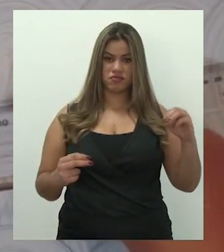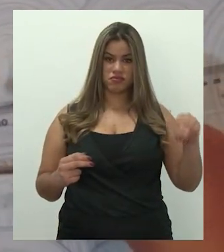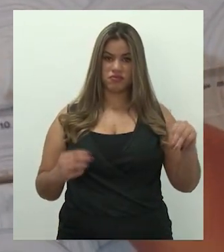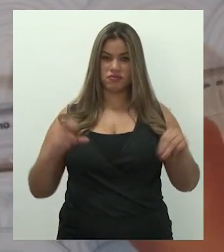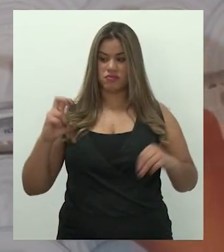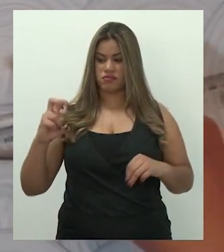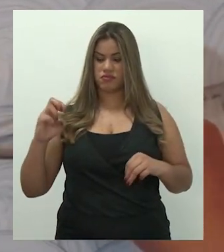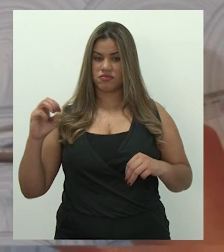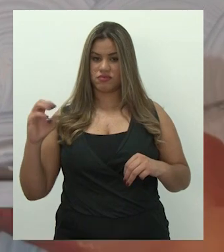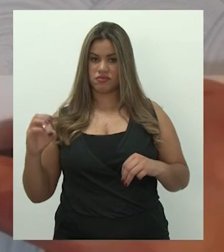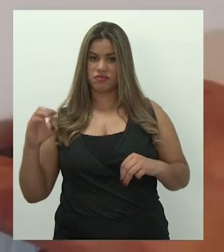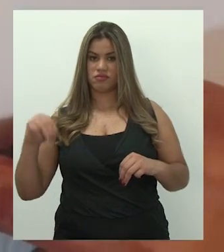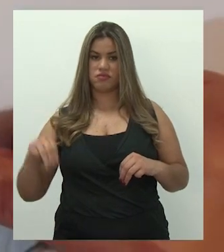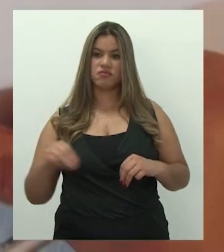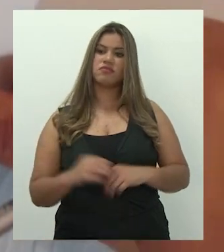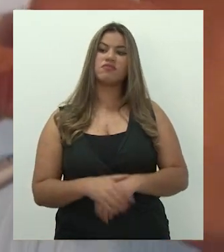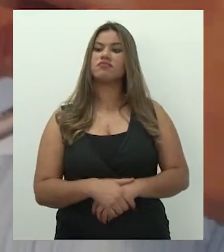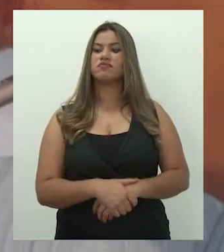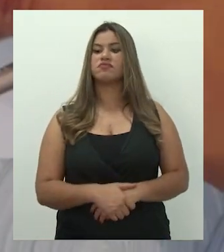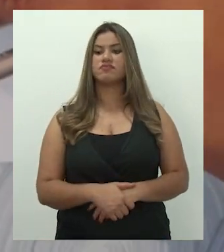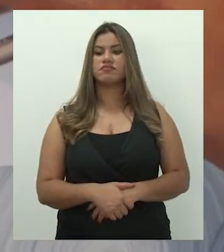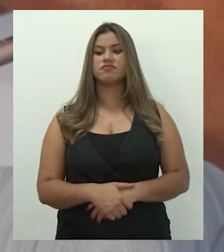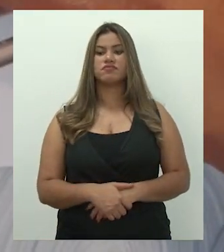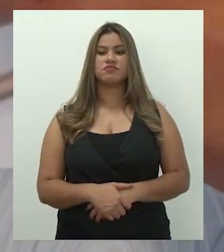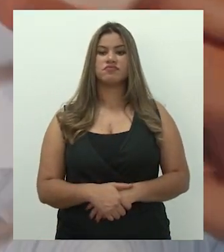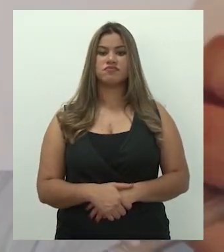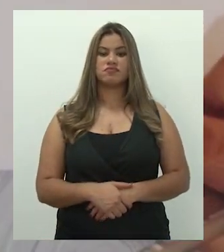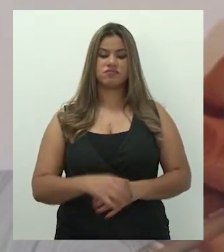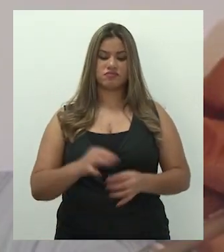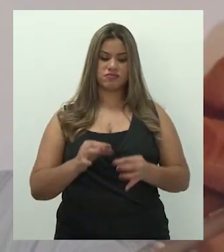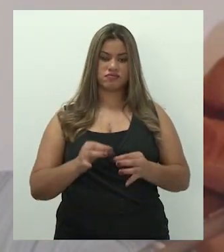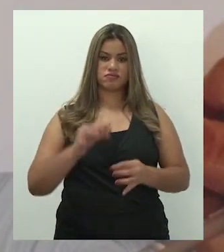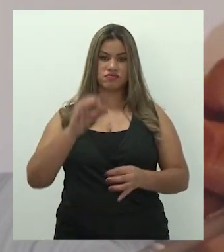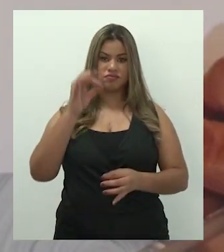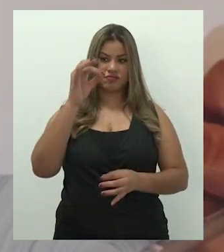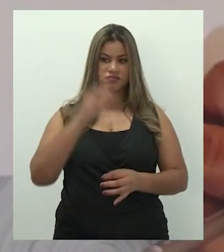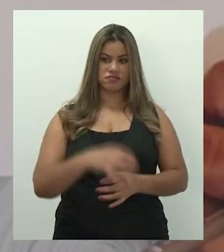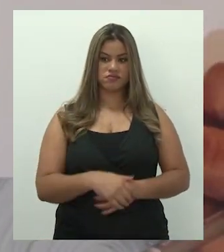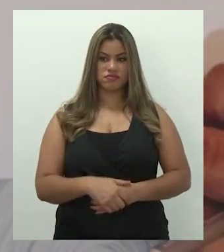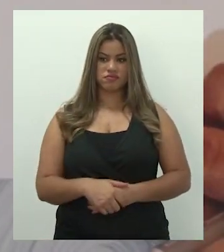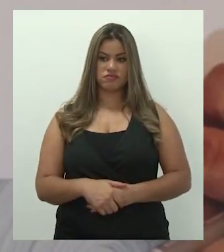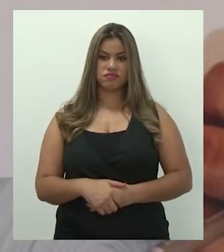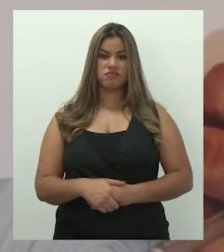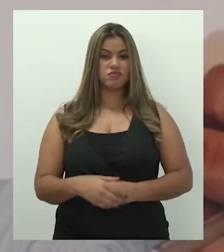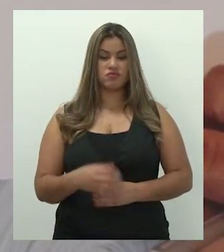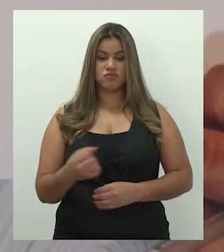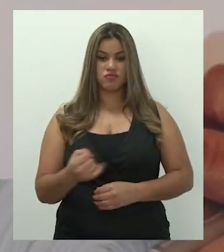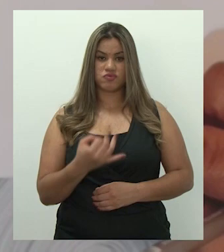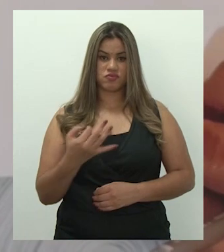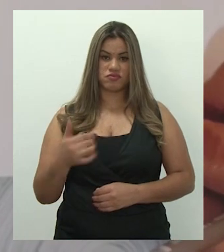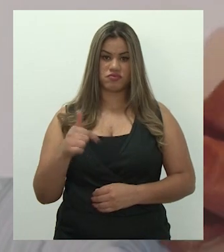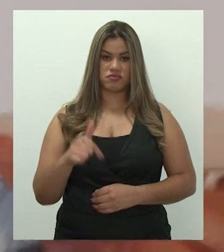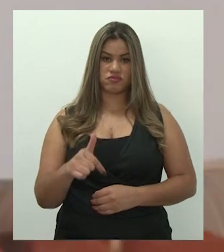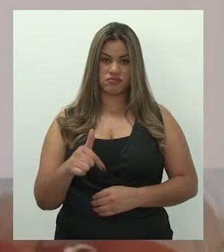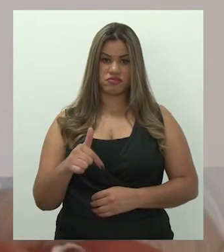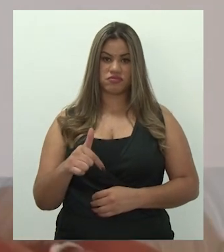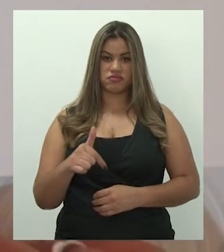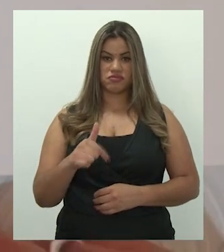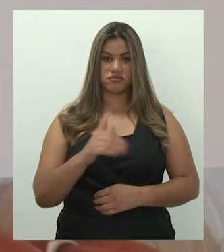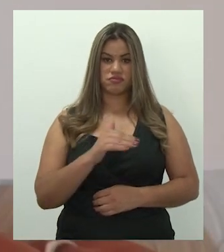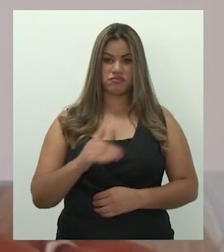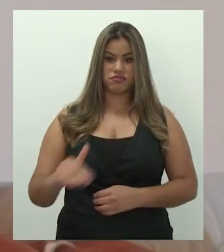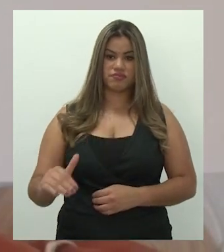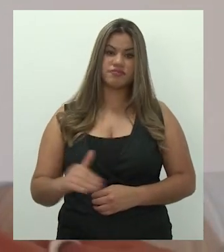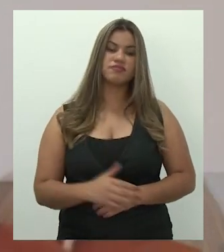marcações iguais. Faça uma linha vertical com 7,5 centímetros de altura.